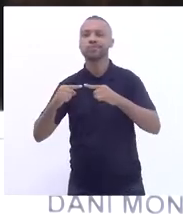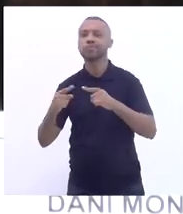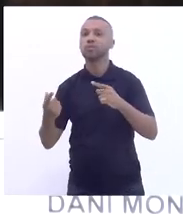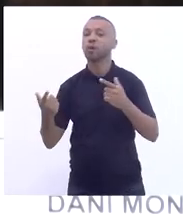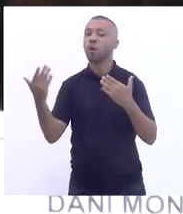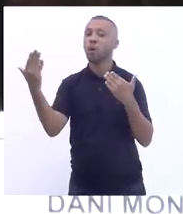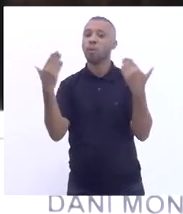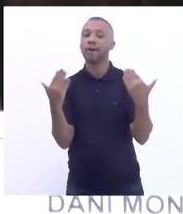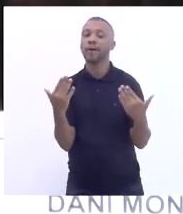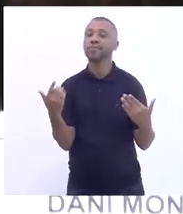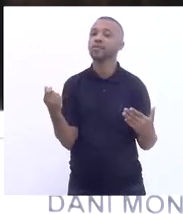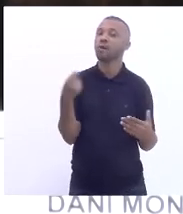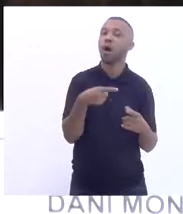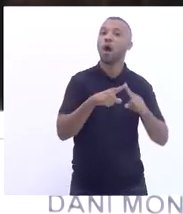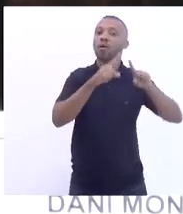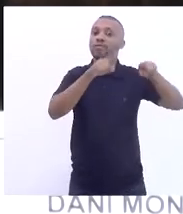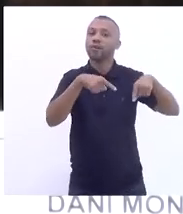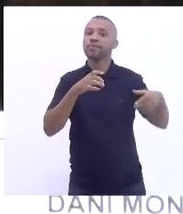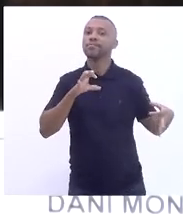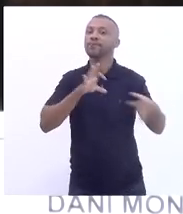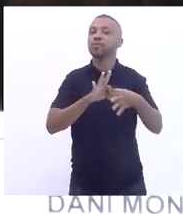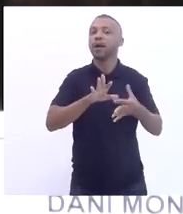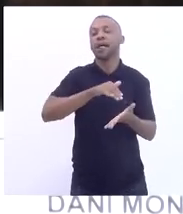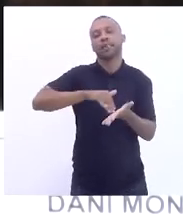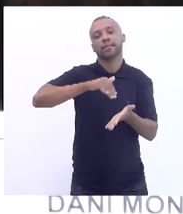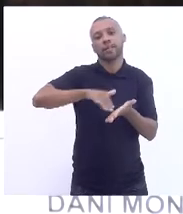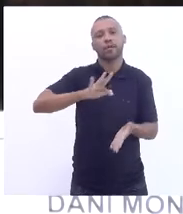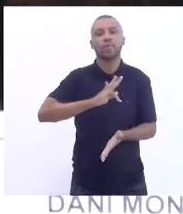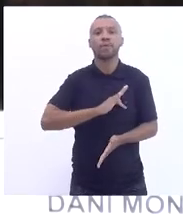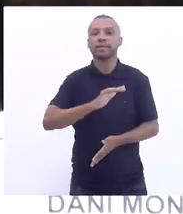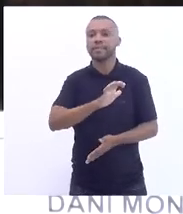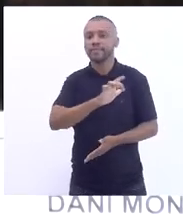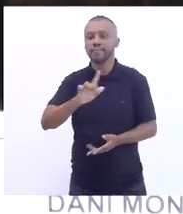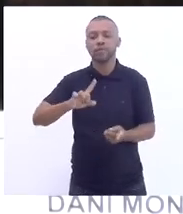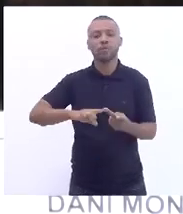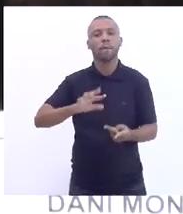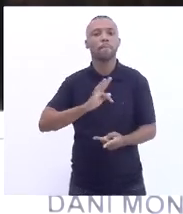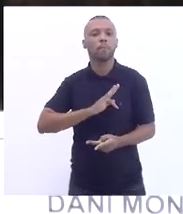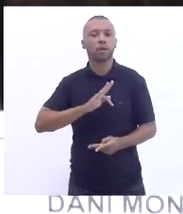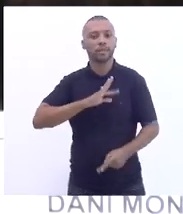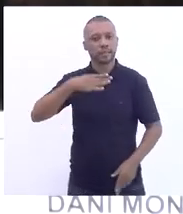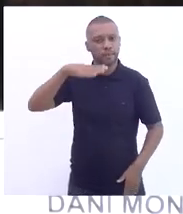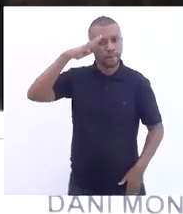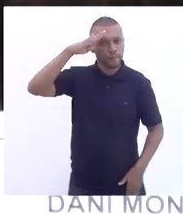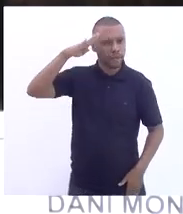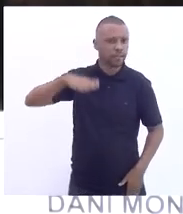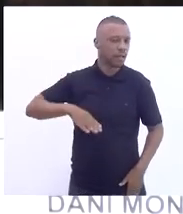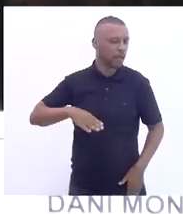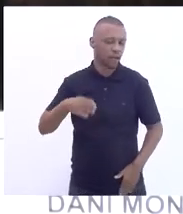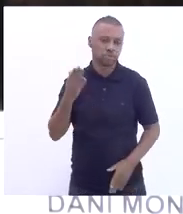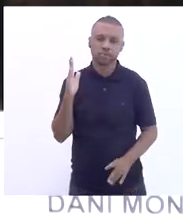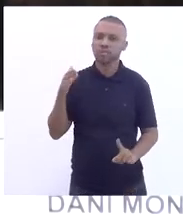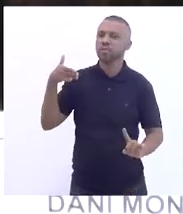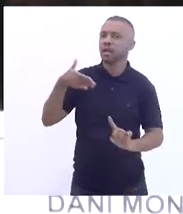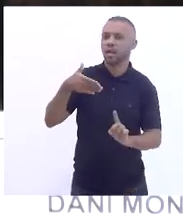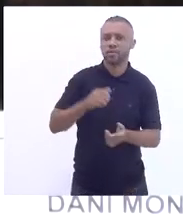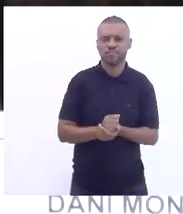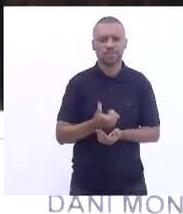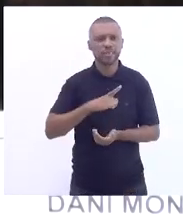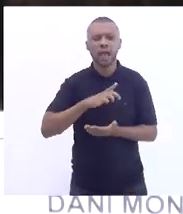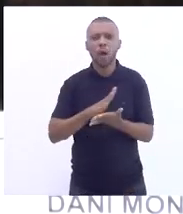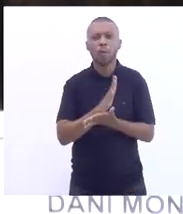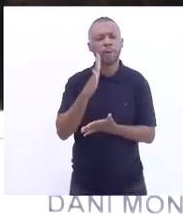os vinculados à secretaria de polícia civil e polícia militar mas diretamente se você tem algum